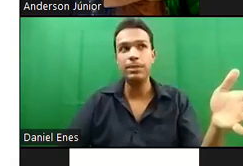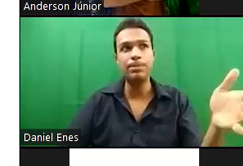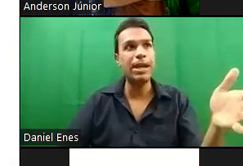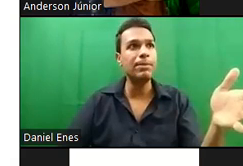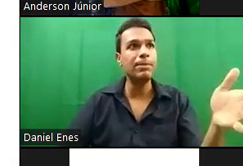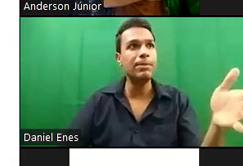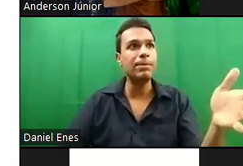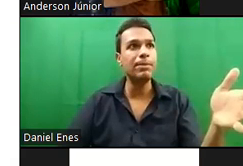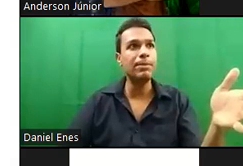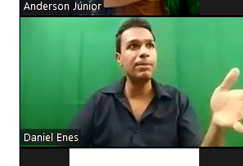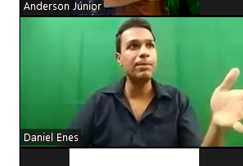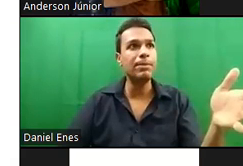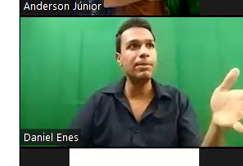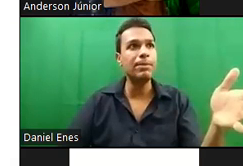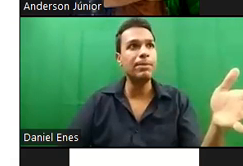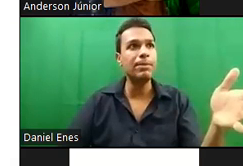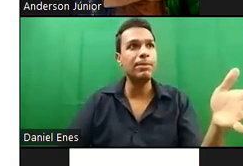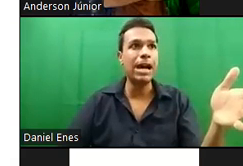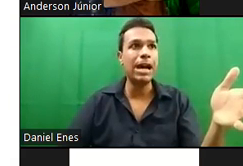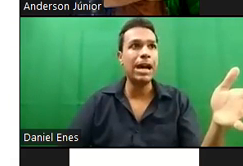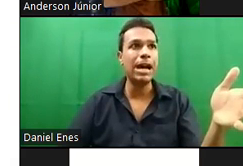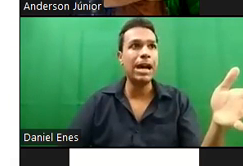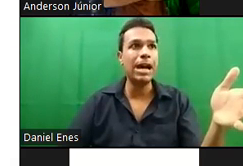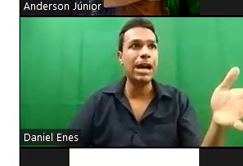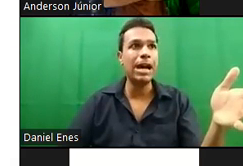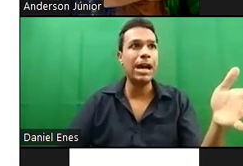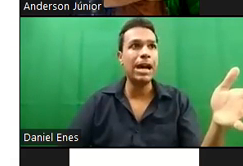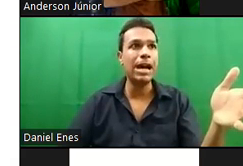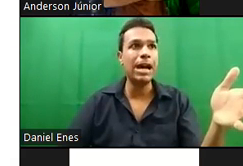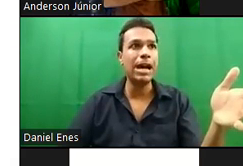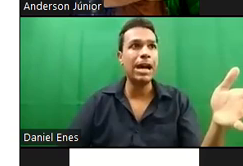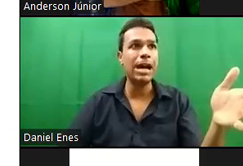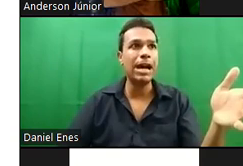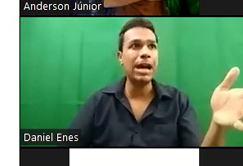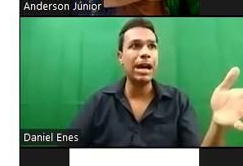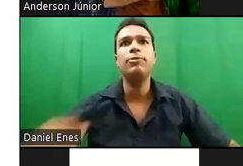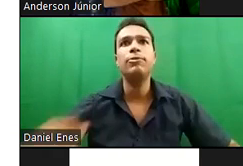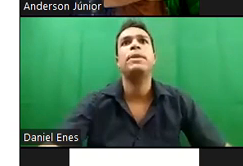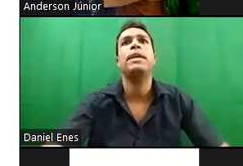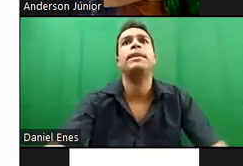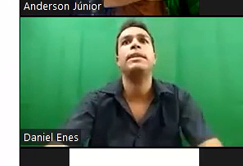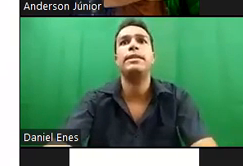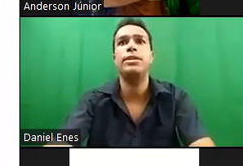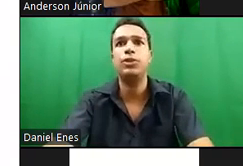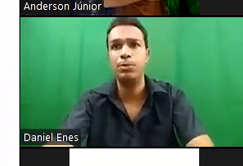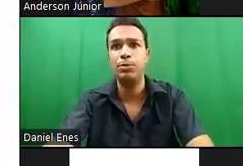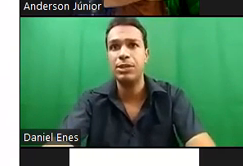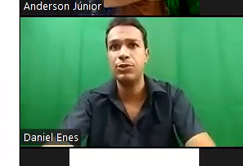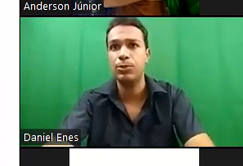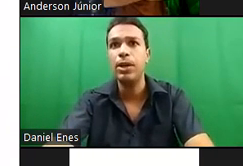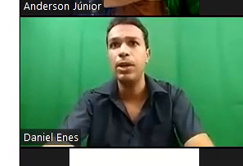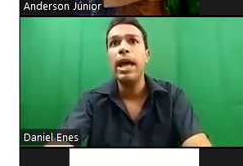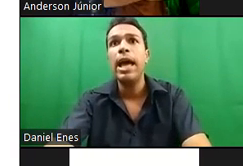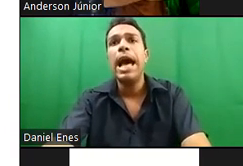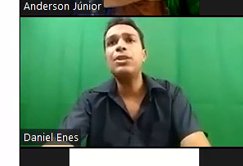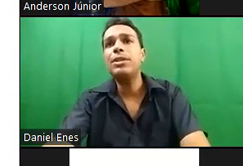falar de semântica e pragmática, tá? Porque essas três coisas aqui são bem básicas para poder tratar desse tipo